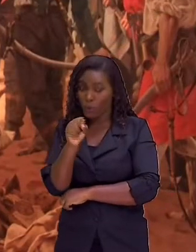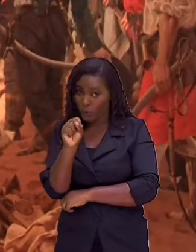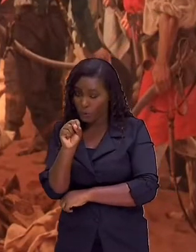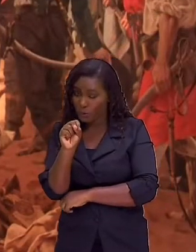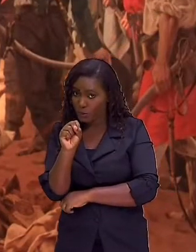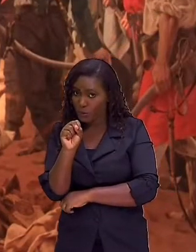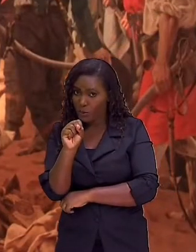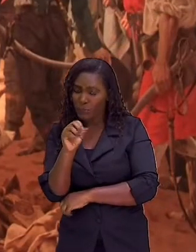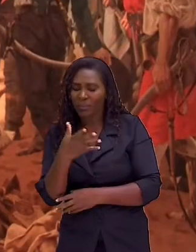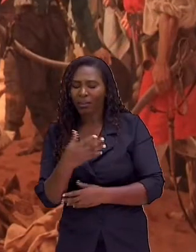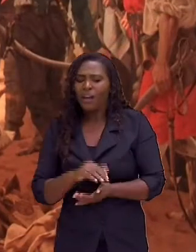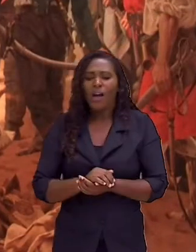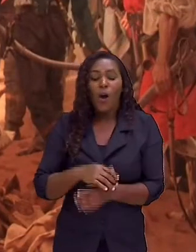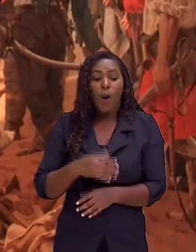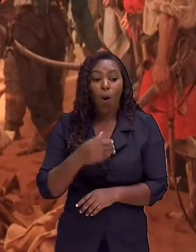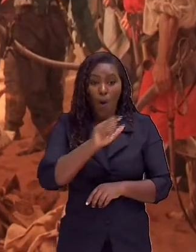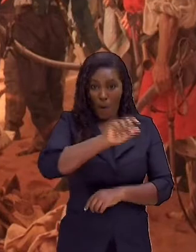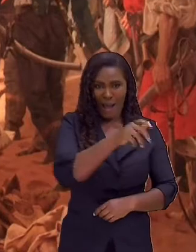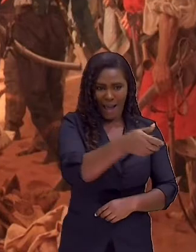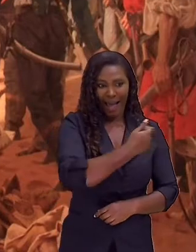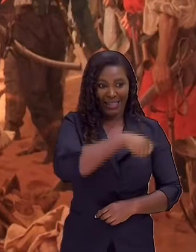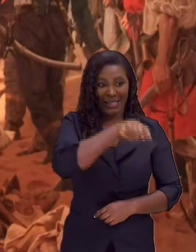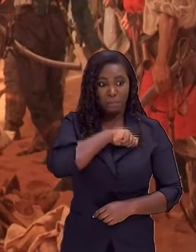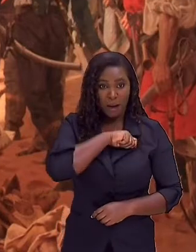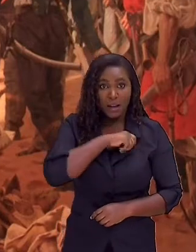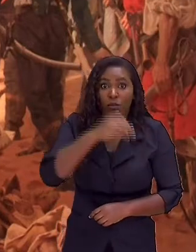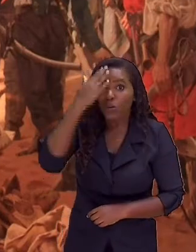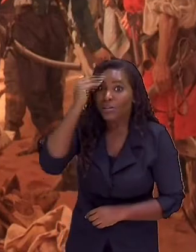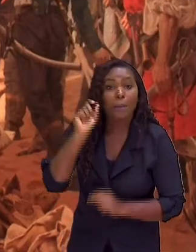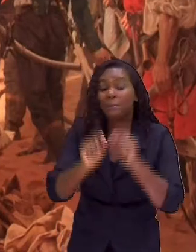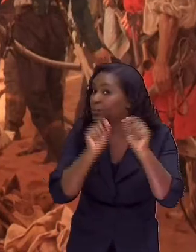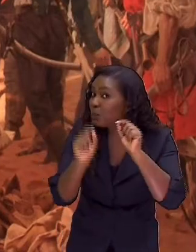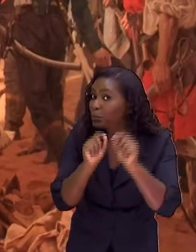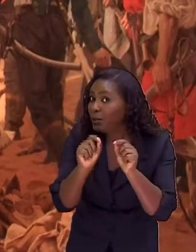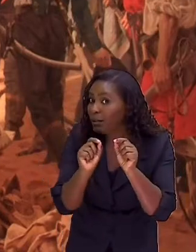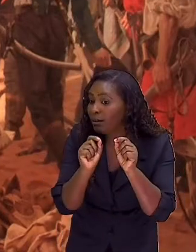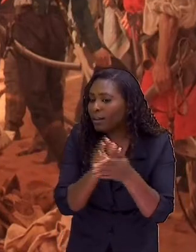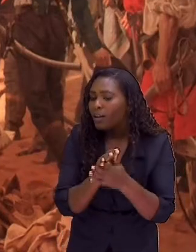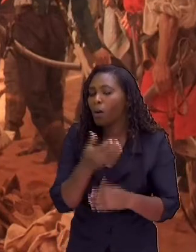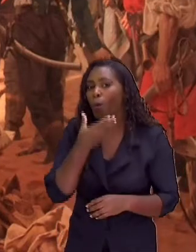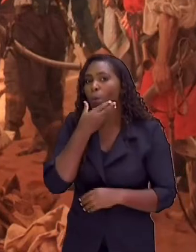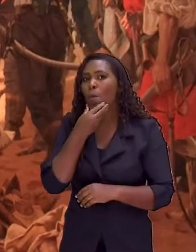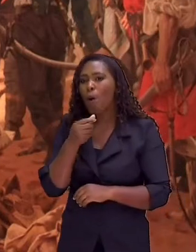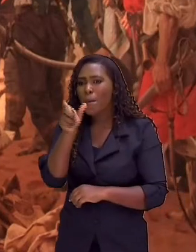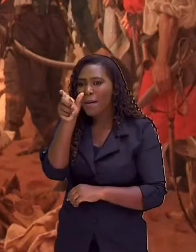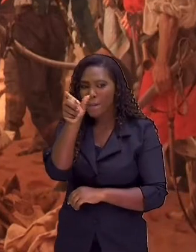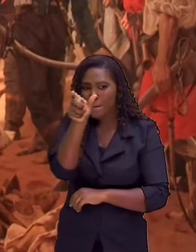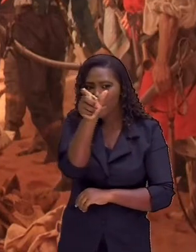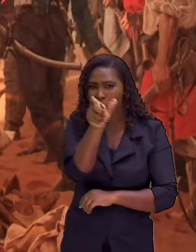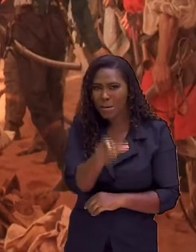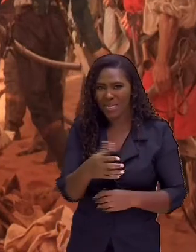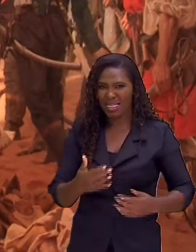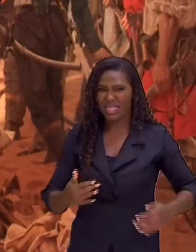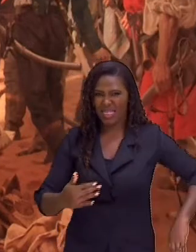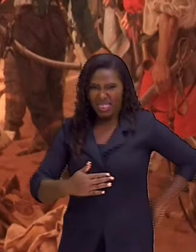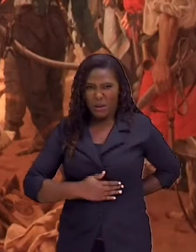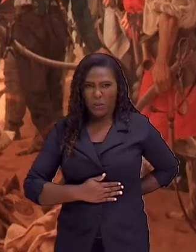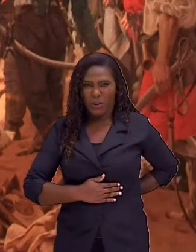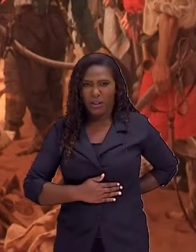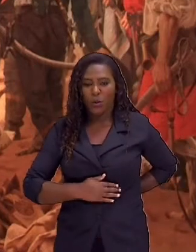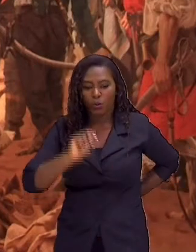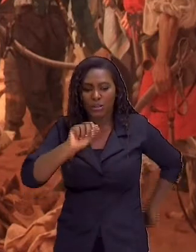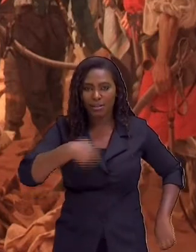que Napoleão Bonaparte tinha tomado o trono espanhol. As rivalidades políticas aumentaram